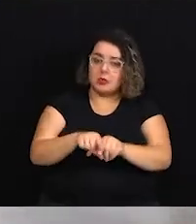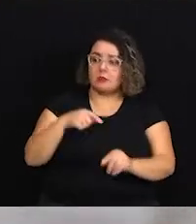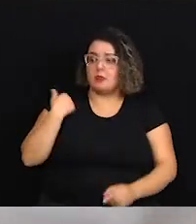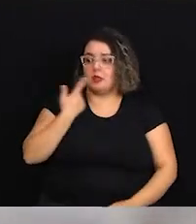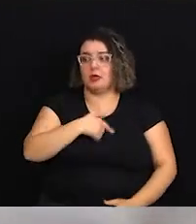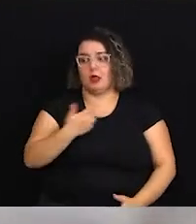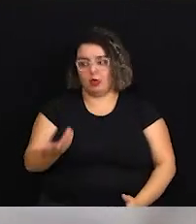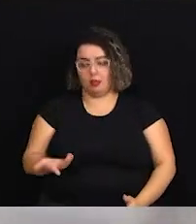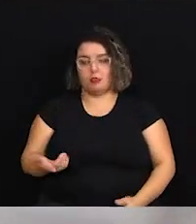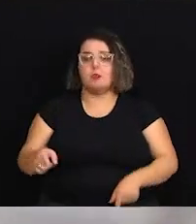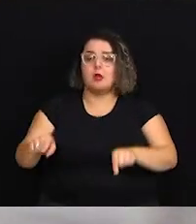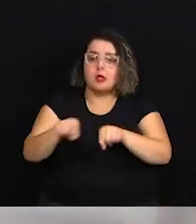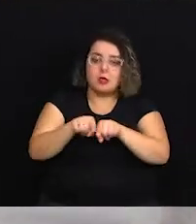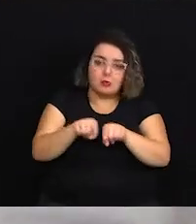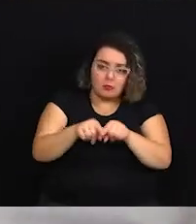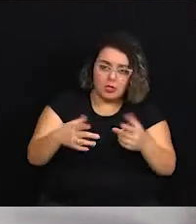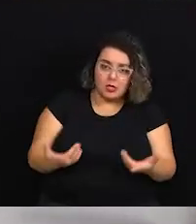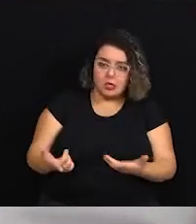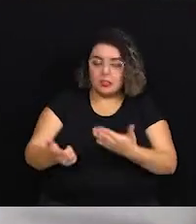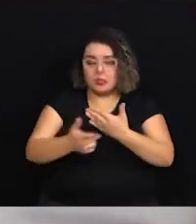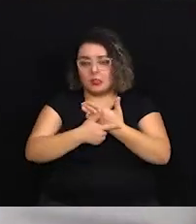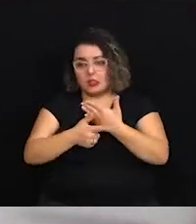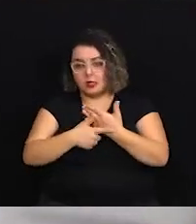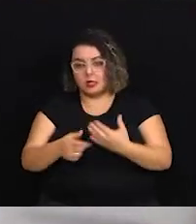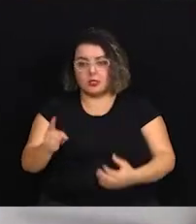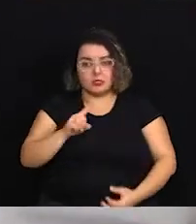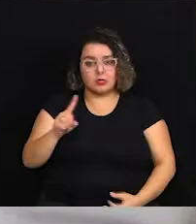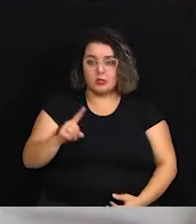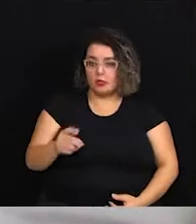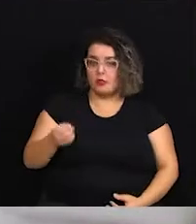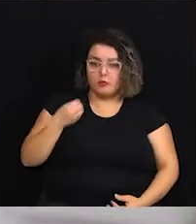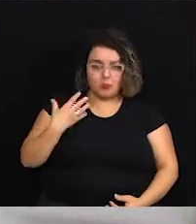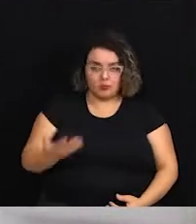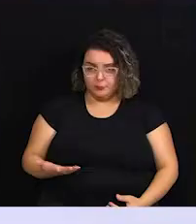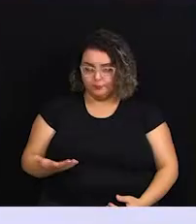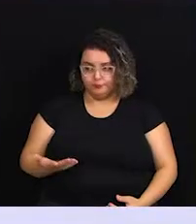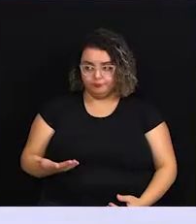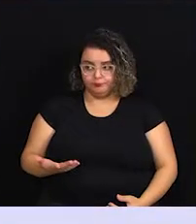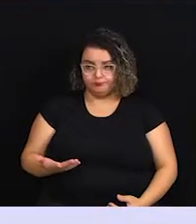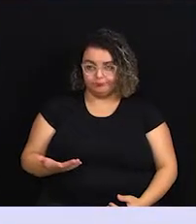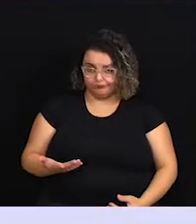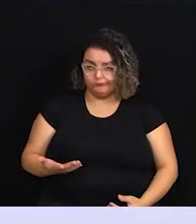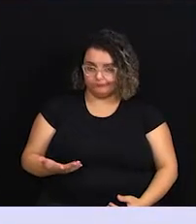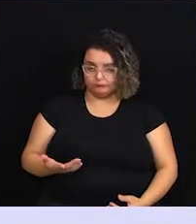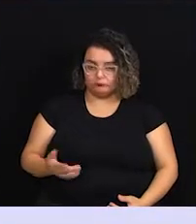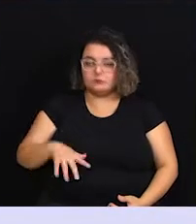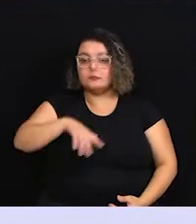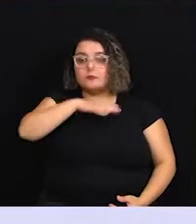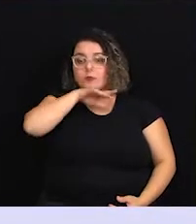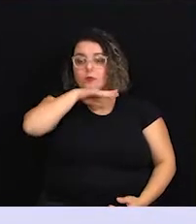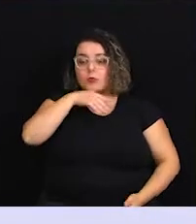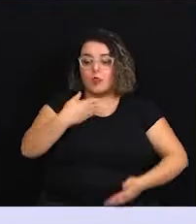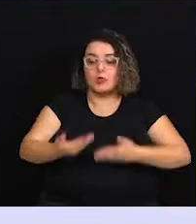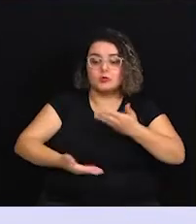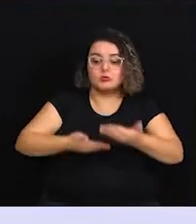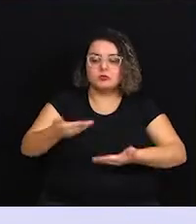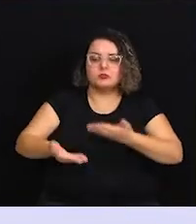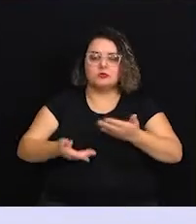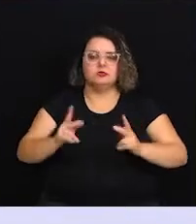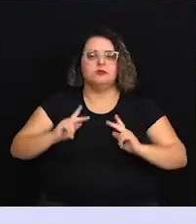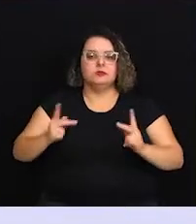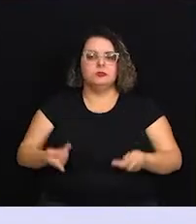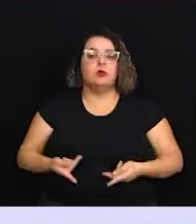para a gente. Mas também tem alguns papéis que não são tão bons assim. Os animais, eles estão a serviço